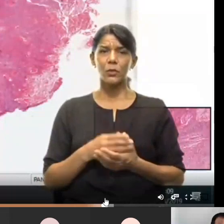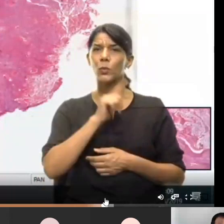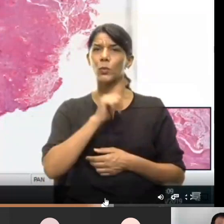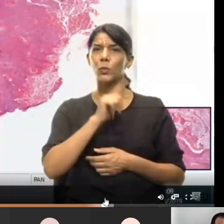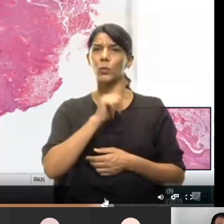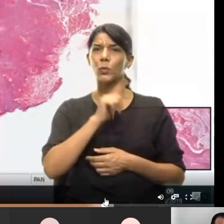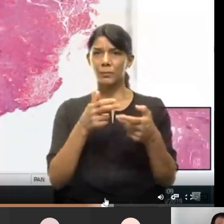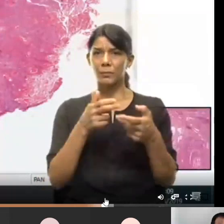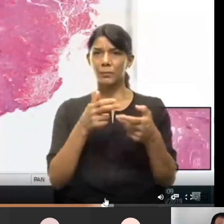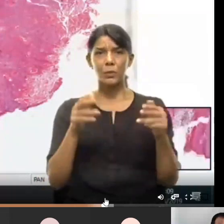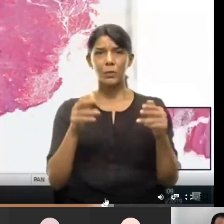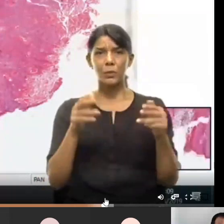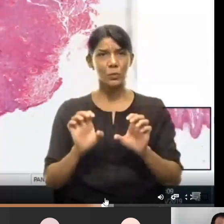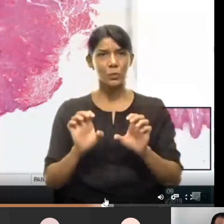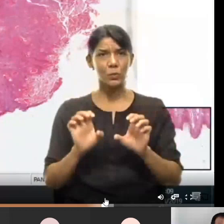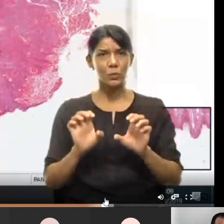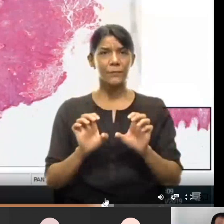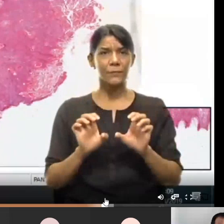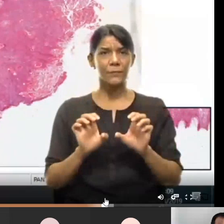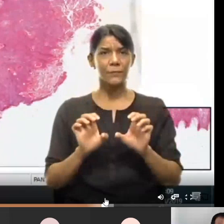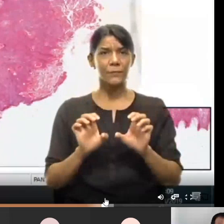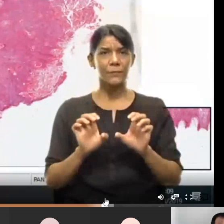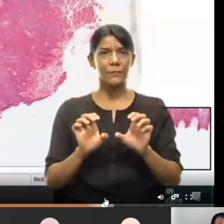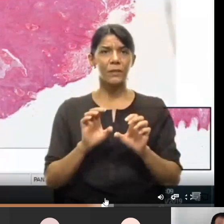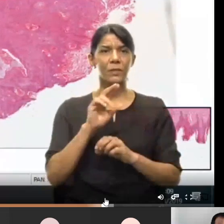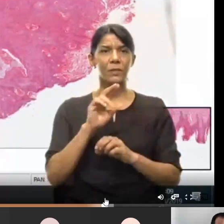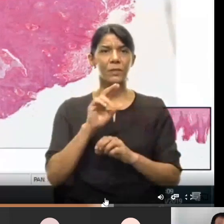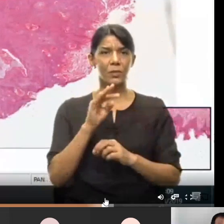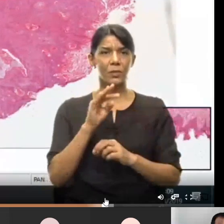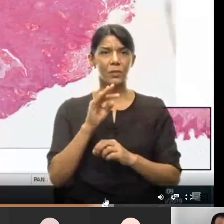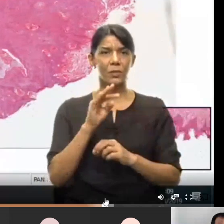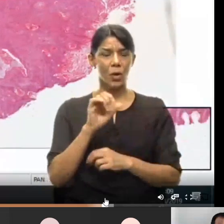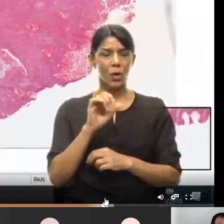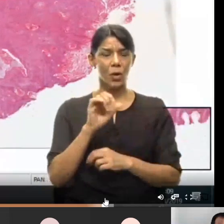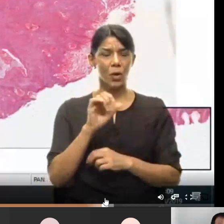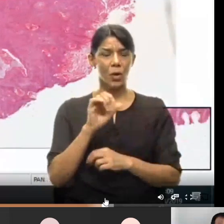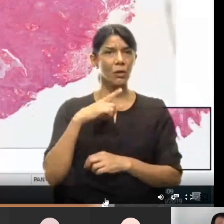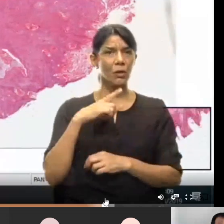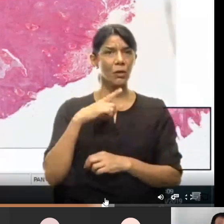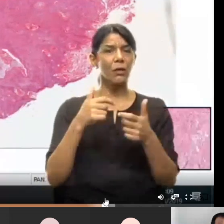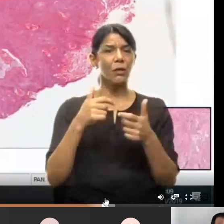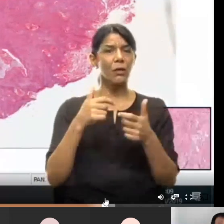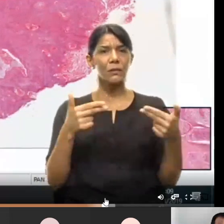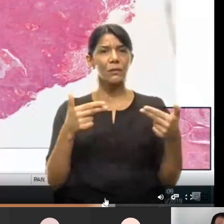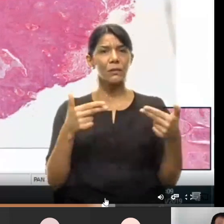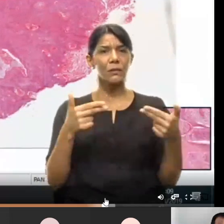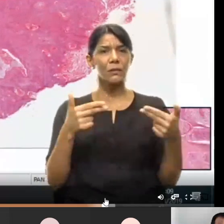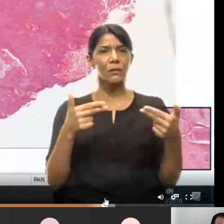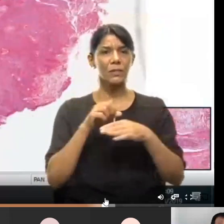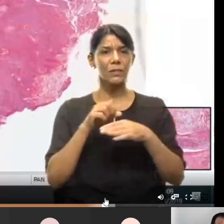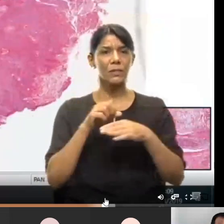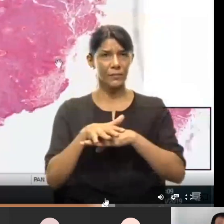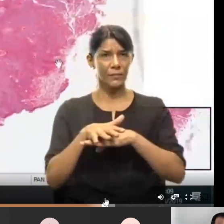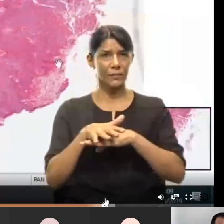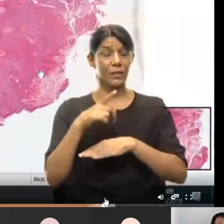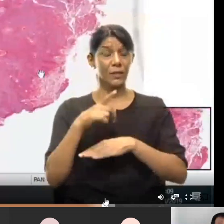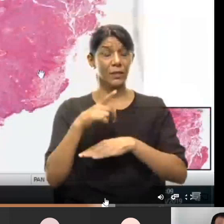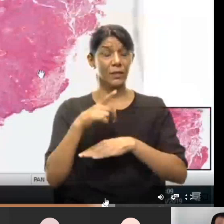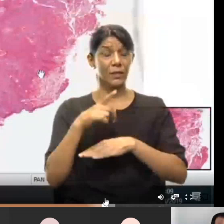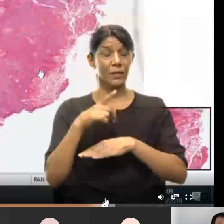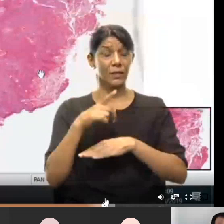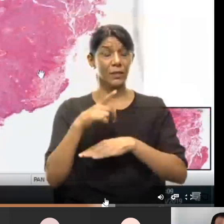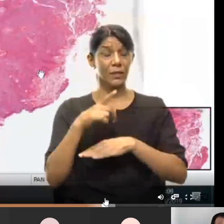identificar as estruturas do corte histológico de pele, temos a região que está sendo invadida. Então vejam que